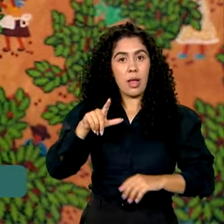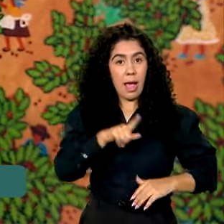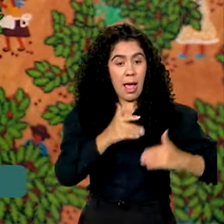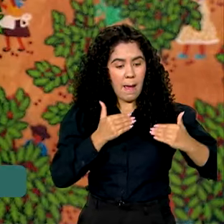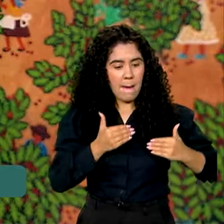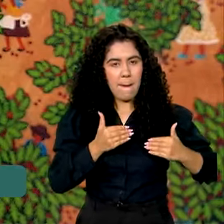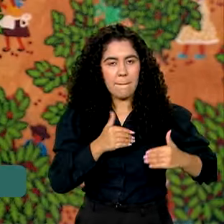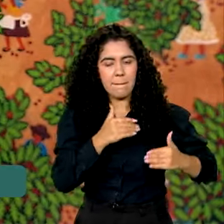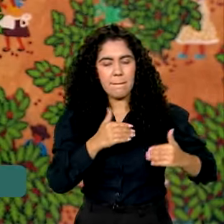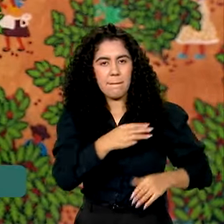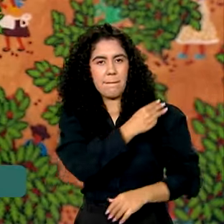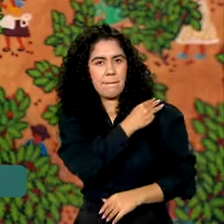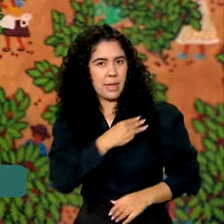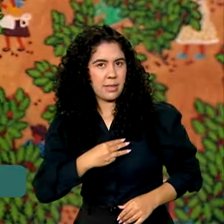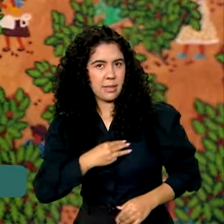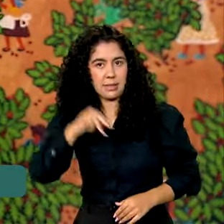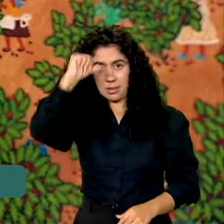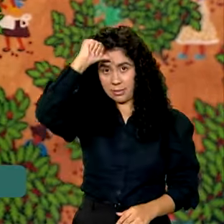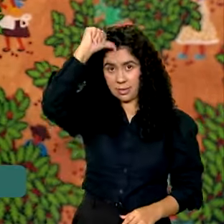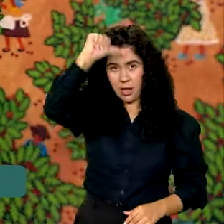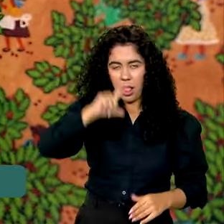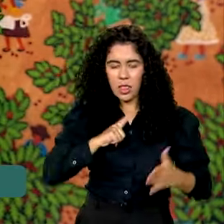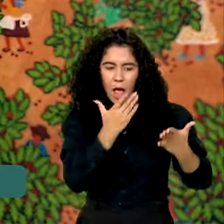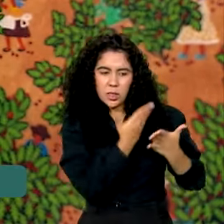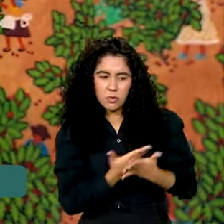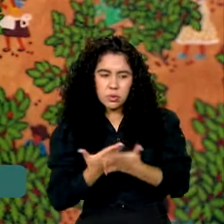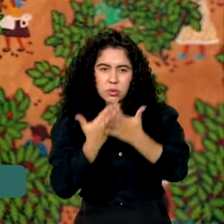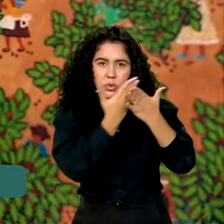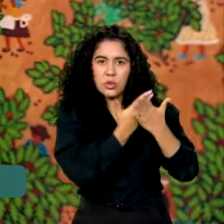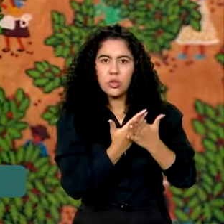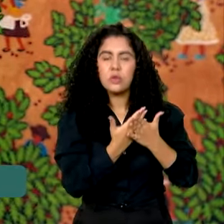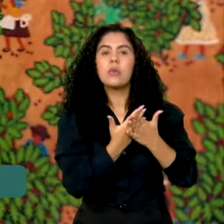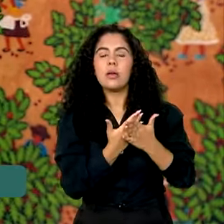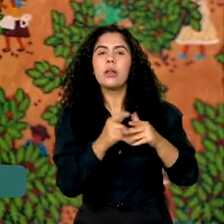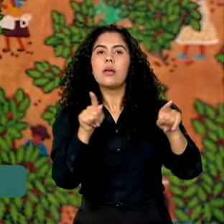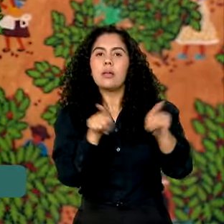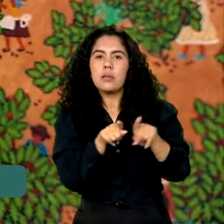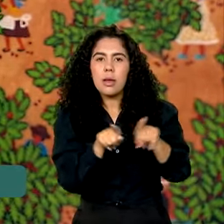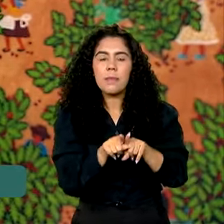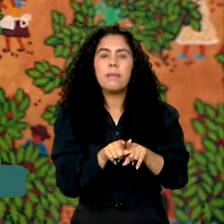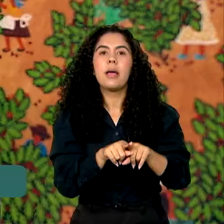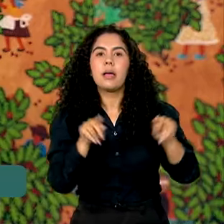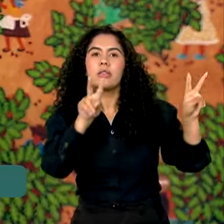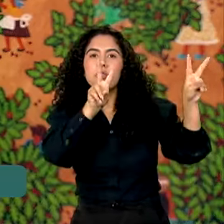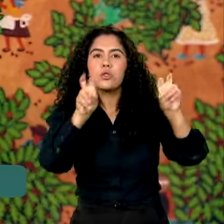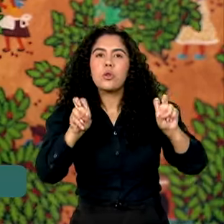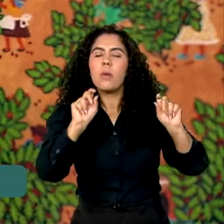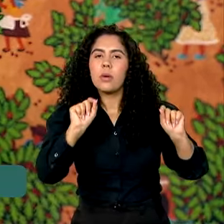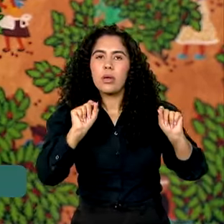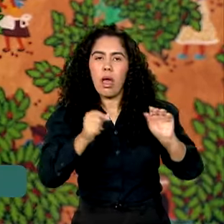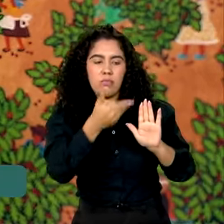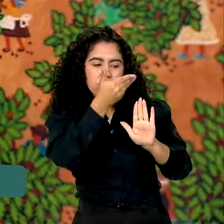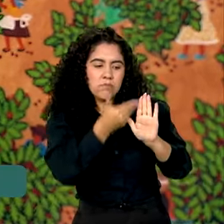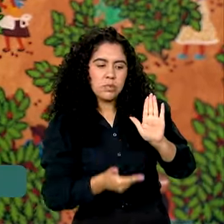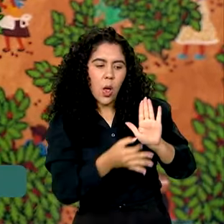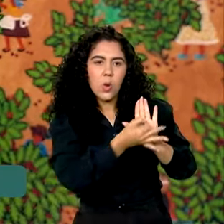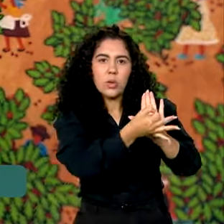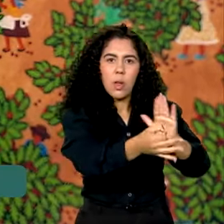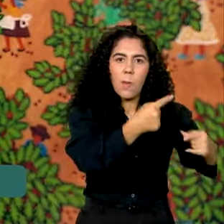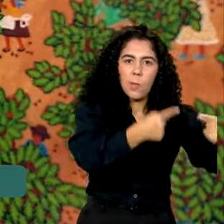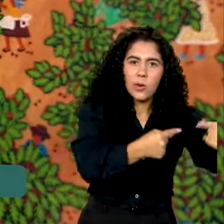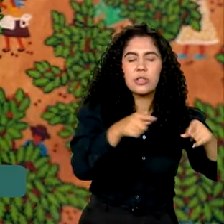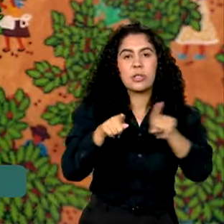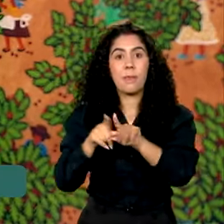Esther Dweck, e agora essa questão vai ser equacionada não apenas do ponto de vista político, mas também do ponto de